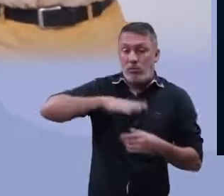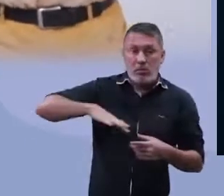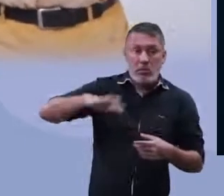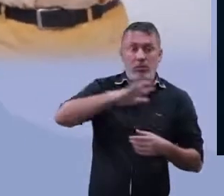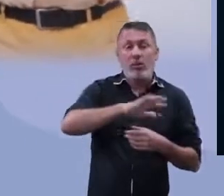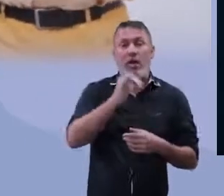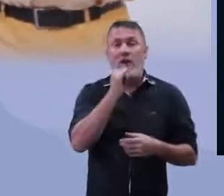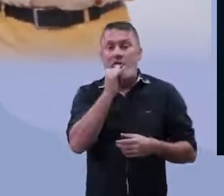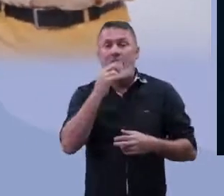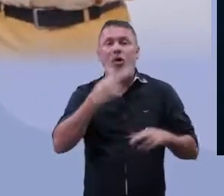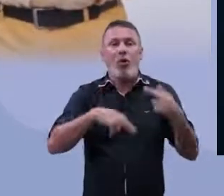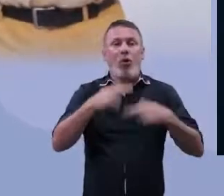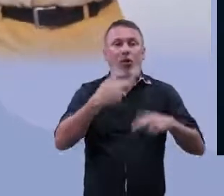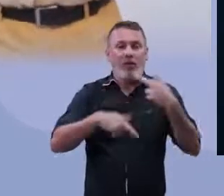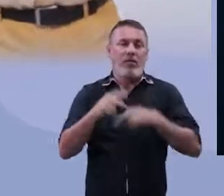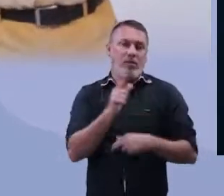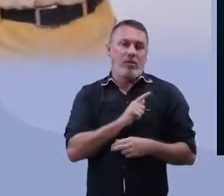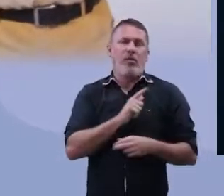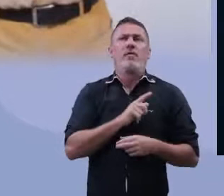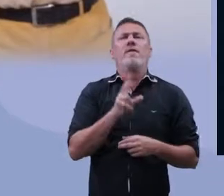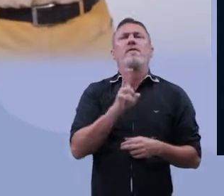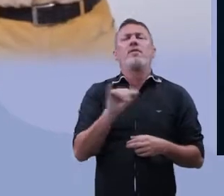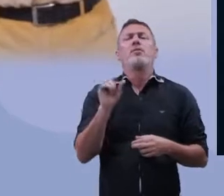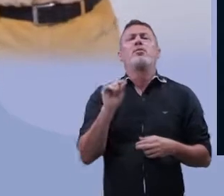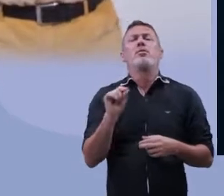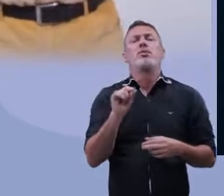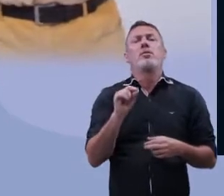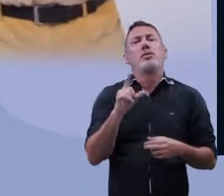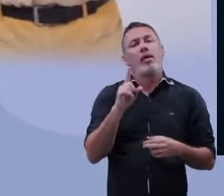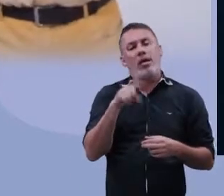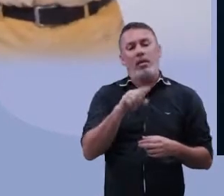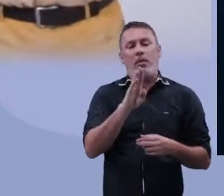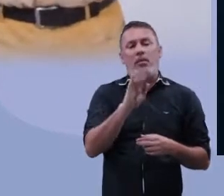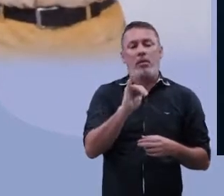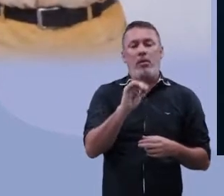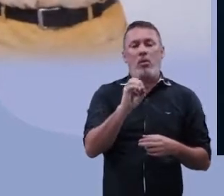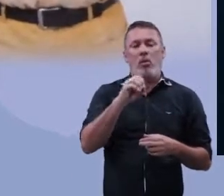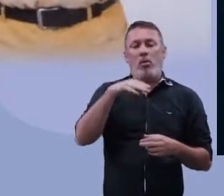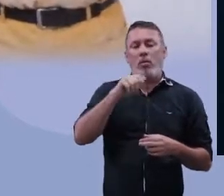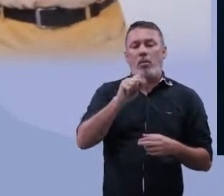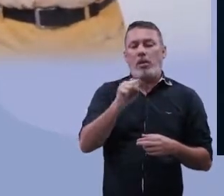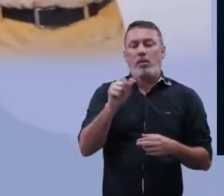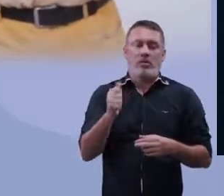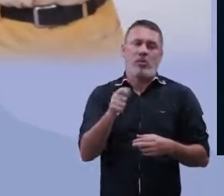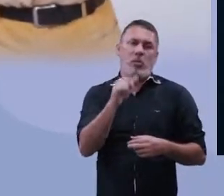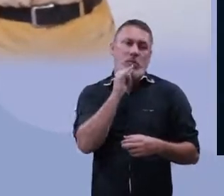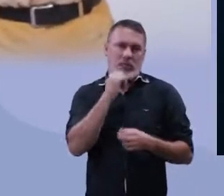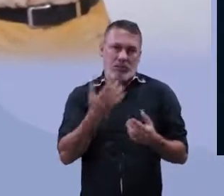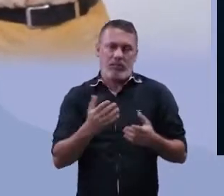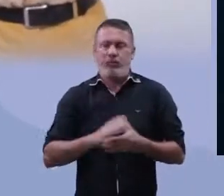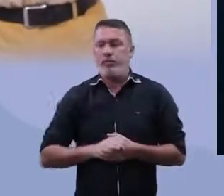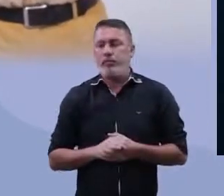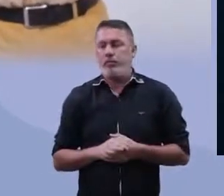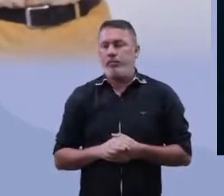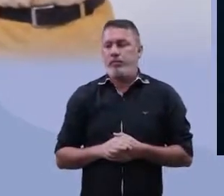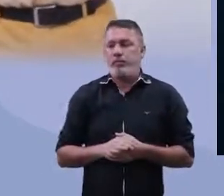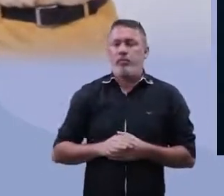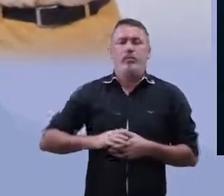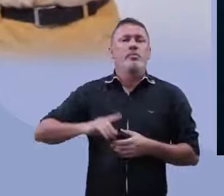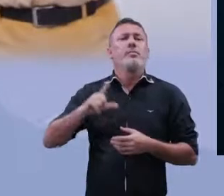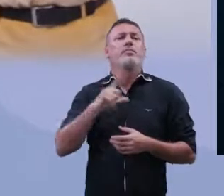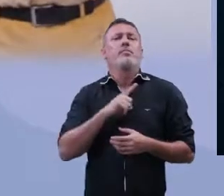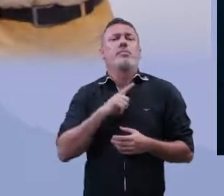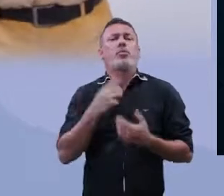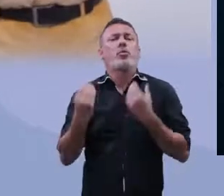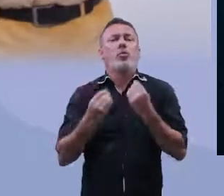suas energias renováveis, ele vai ter, no caso aí, a biomassa, né, pegando um exemplo. Né, nós vamos ter aí que ela tem